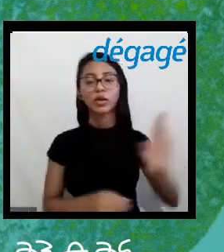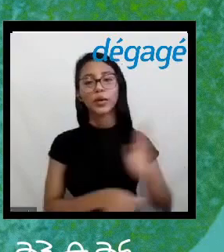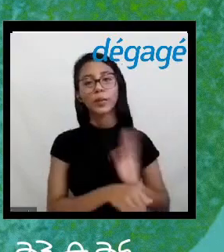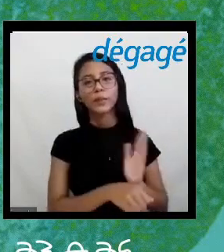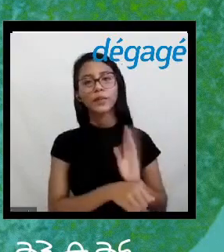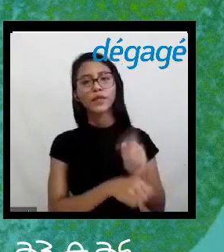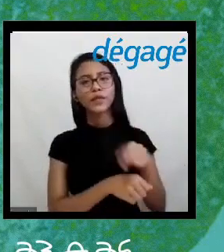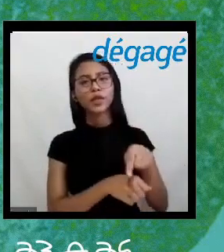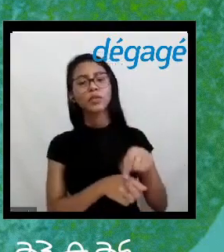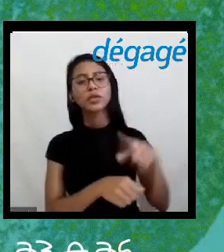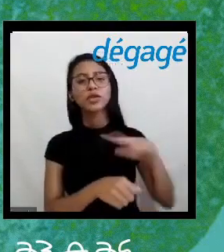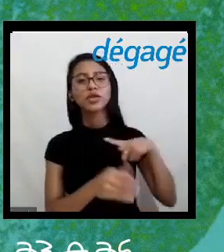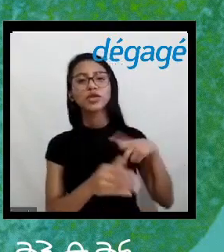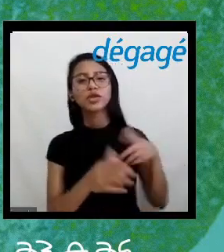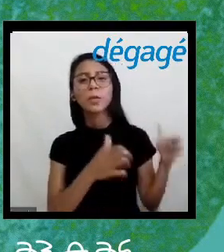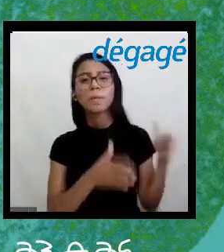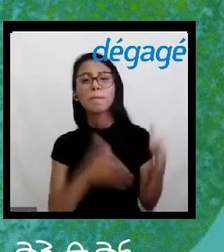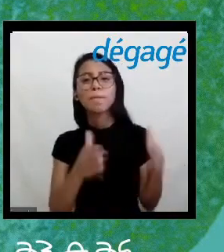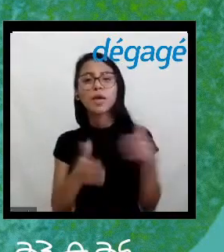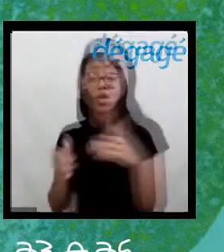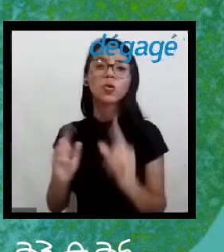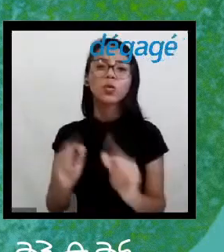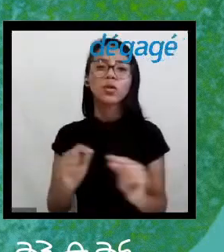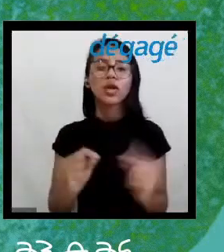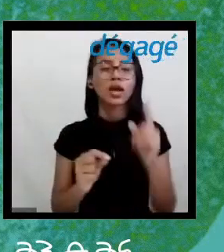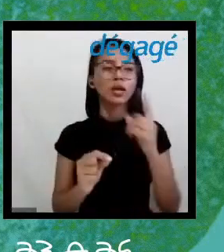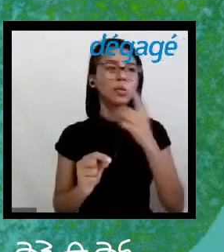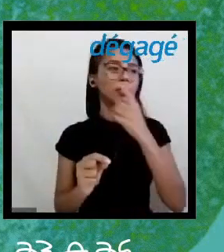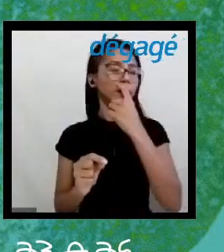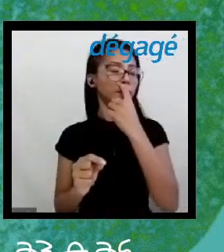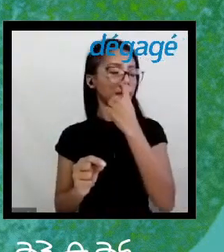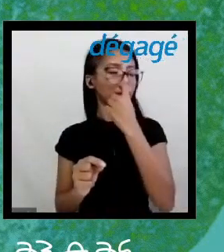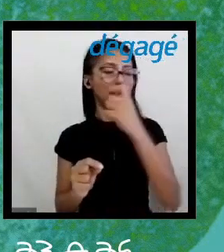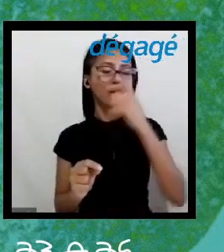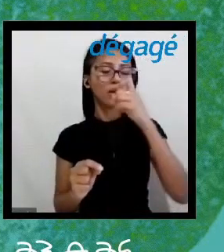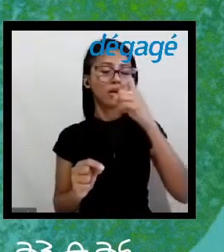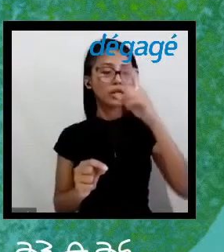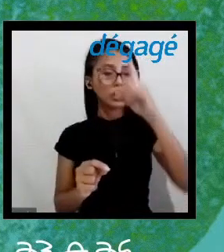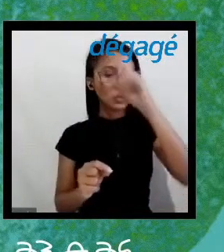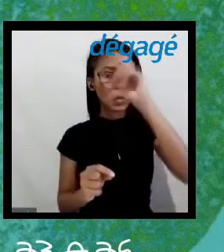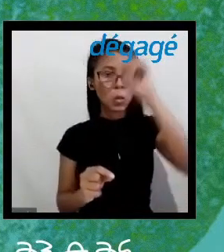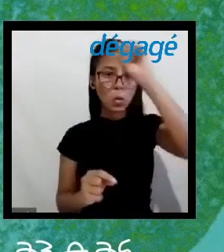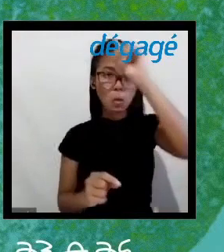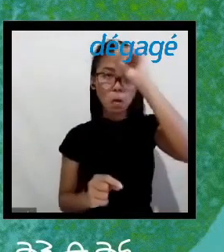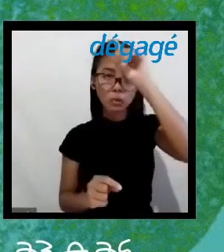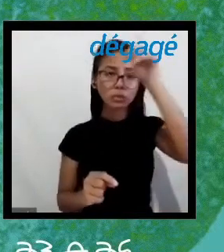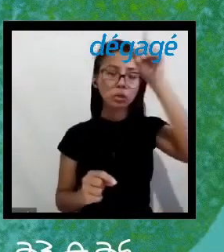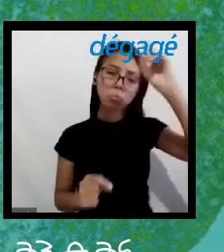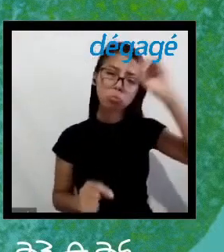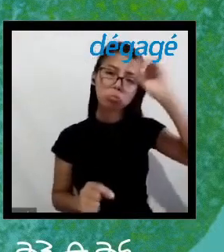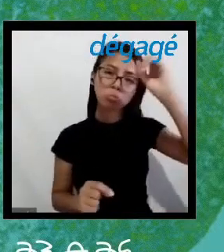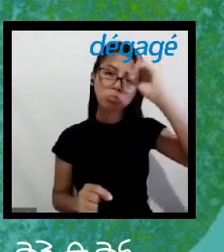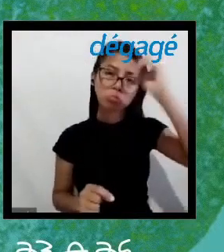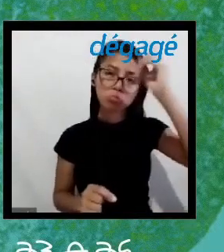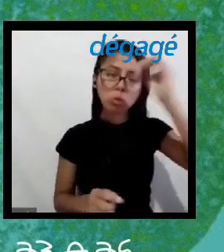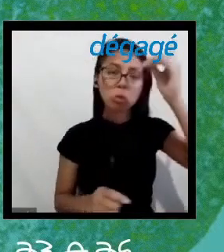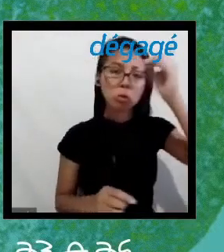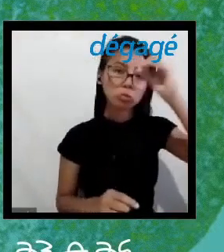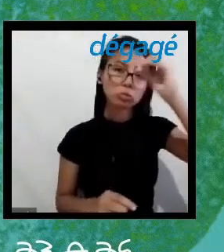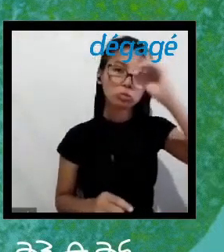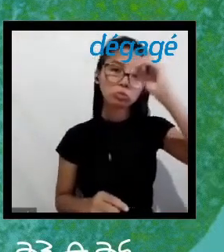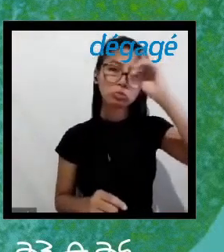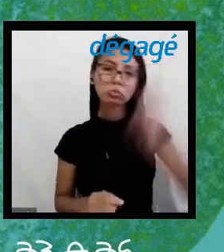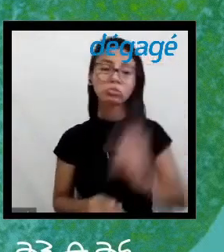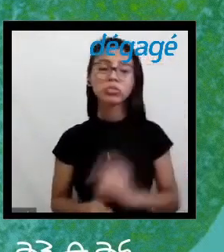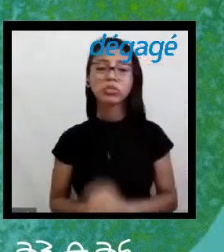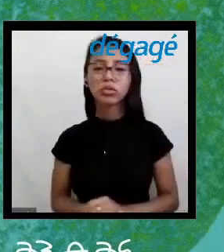a situação do dia a dia, da clínica, como se fosse, para mim, posteriormente, quando eu entrei, eu percebi que como se fosse